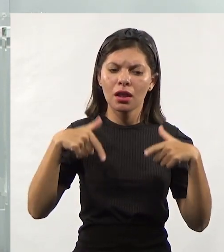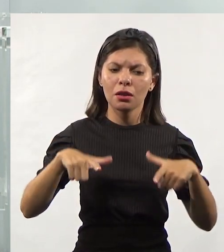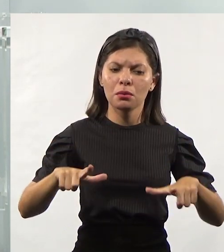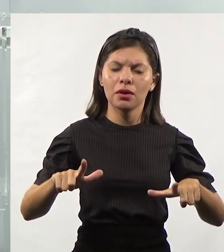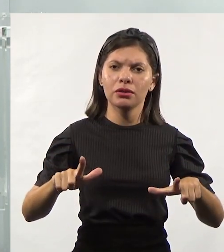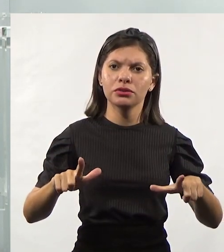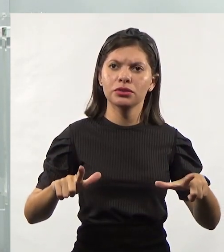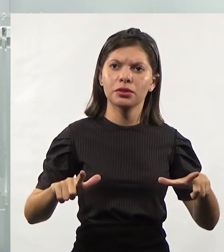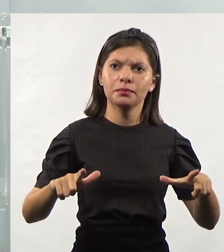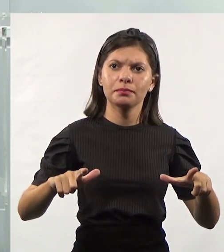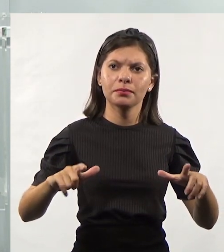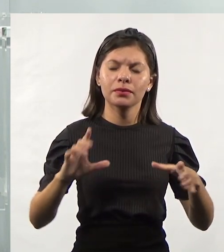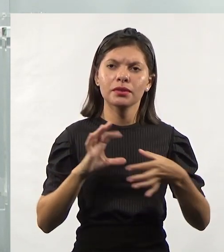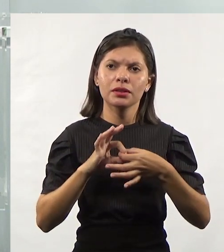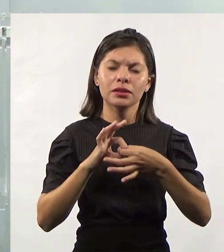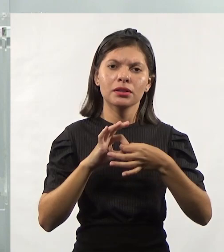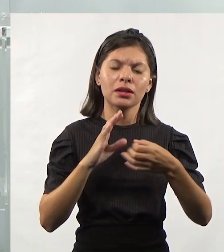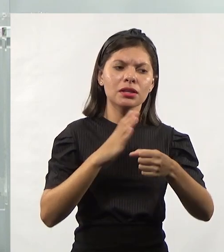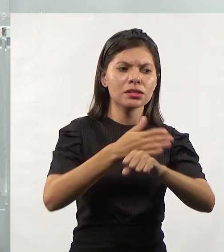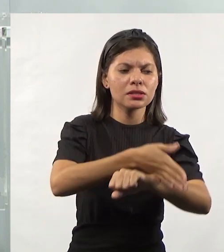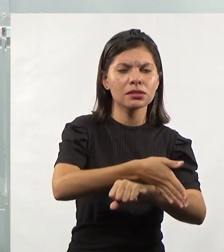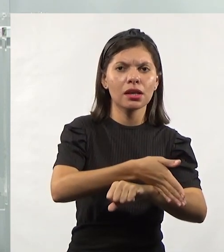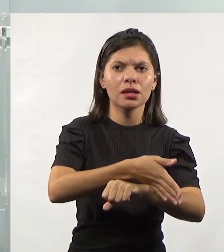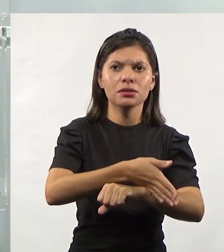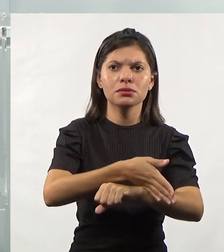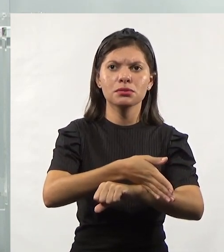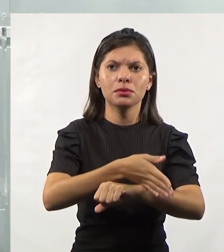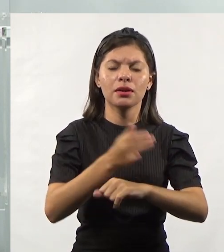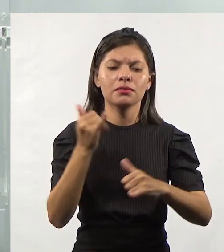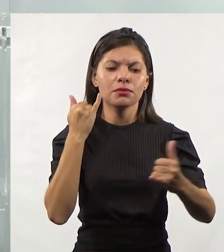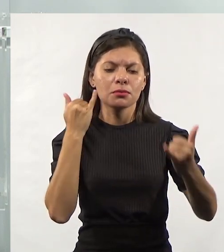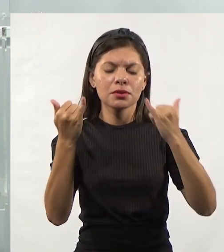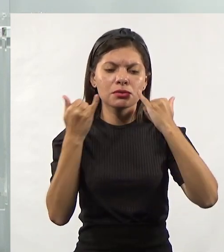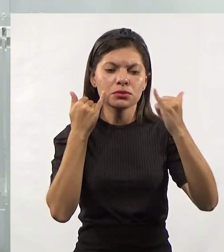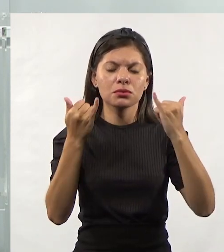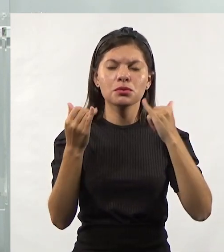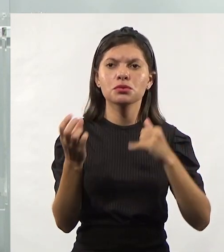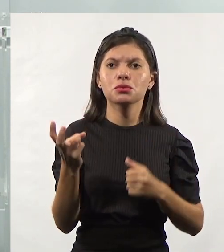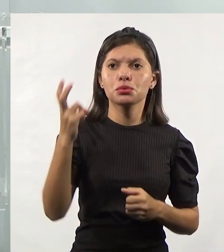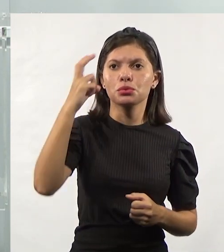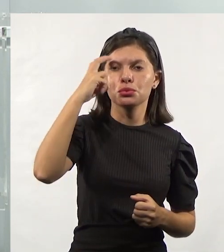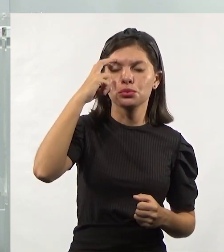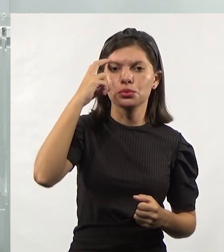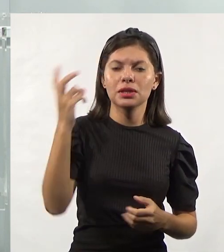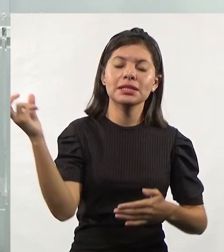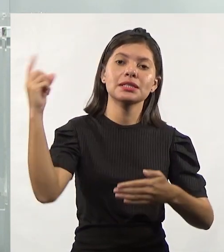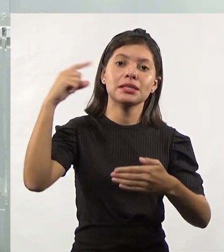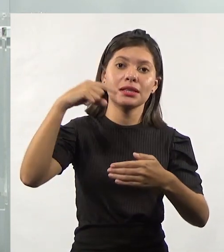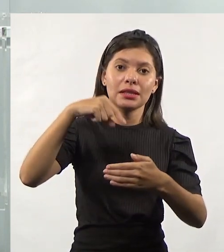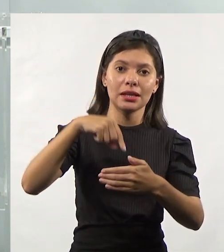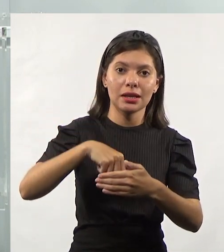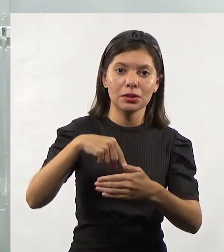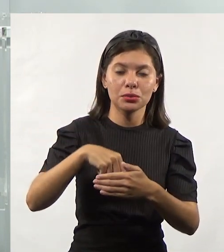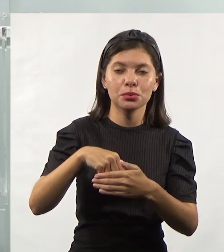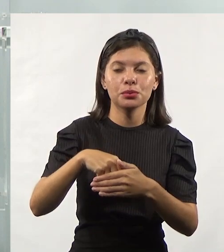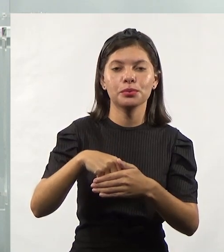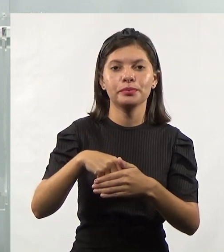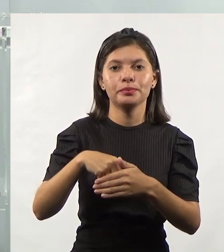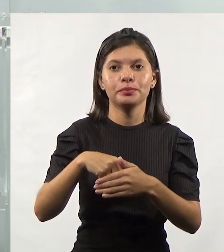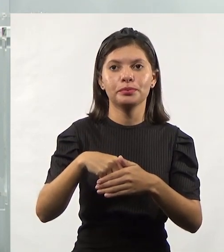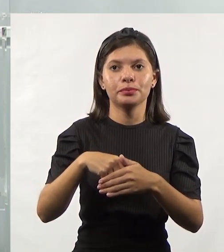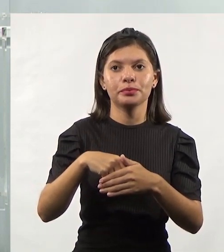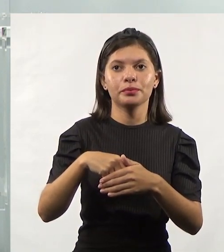tem acesso a informações de outras culturas, não é só dentro do país, fora também,